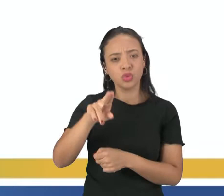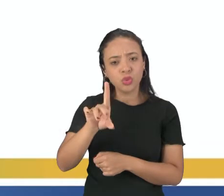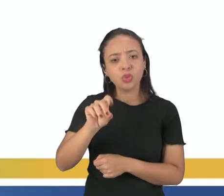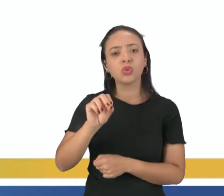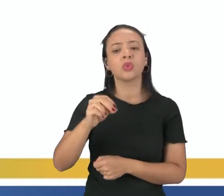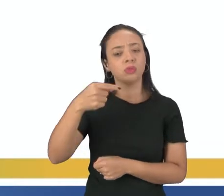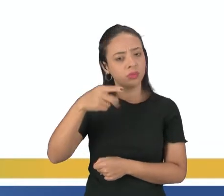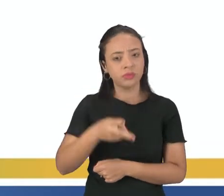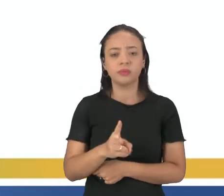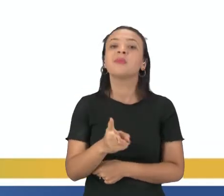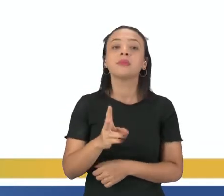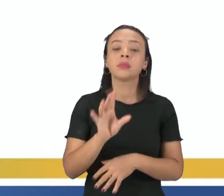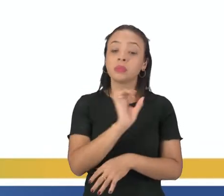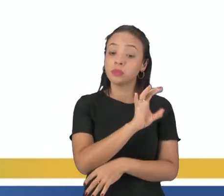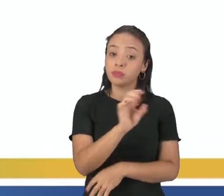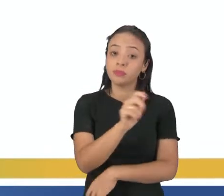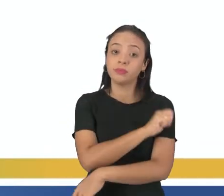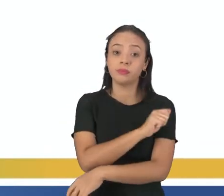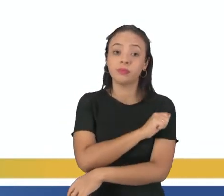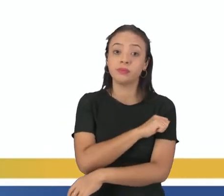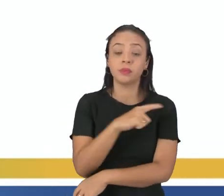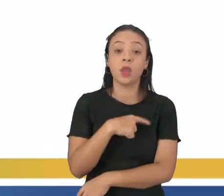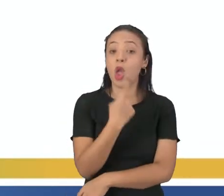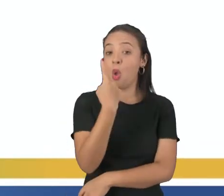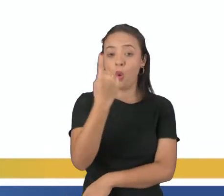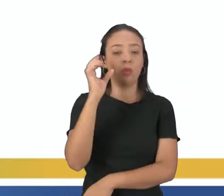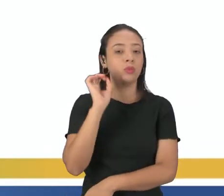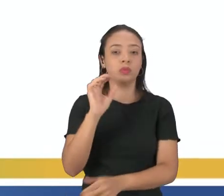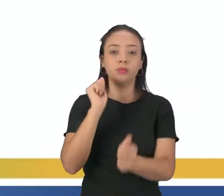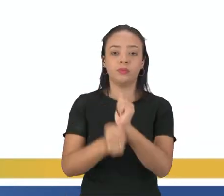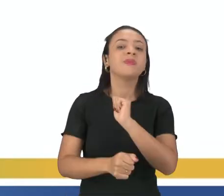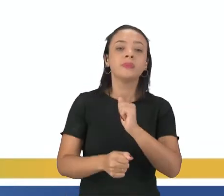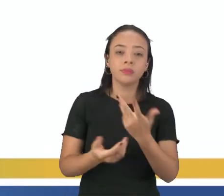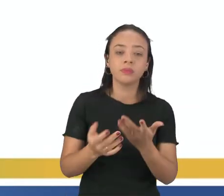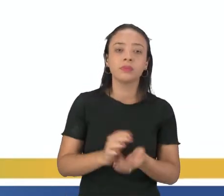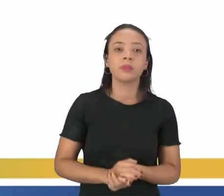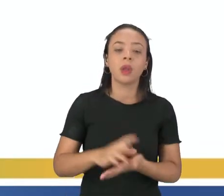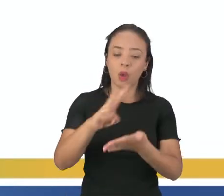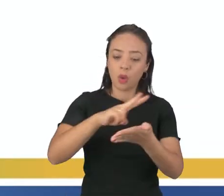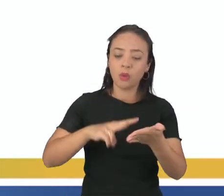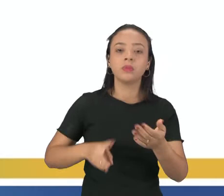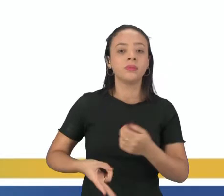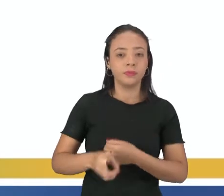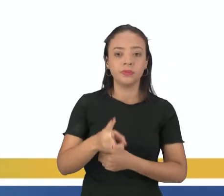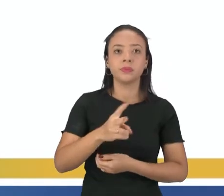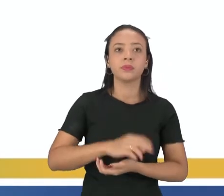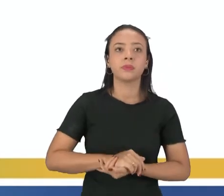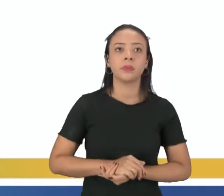sucessivamente. Então, para cada aluno, apenas uma atividade e assim eu vou fazendo a leitura.